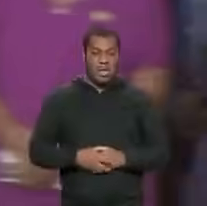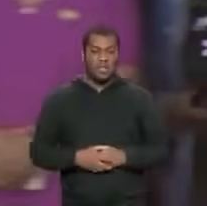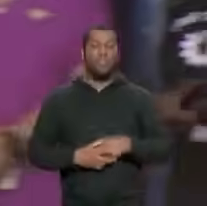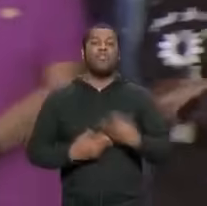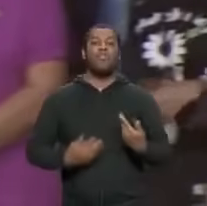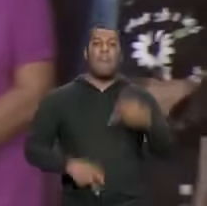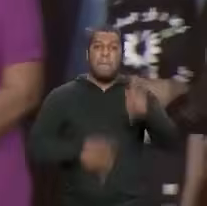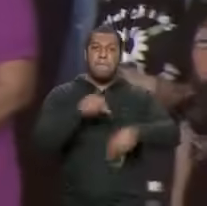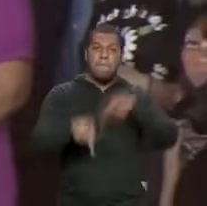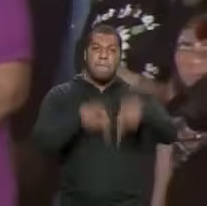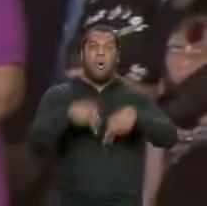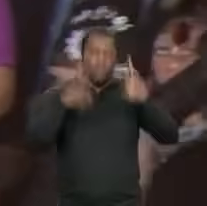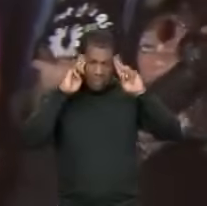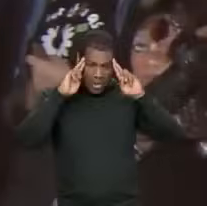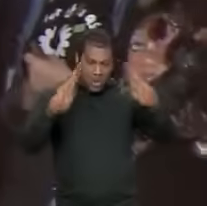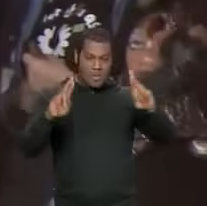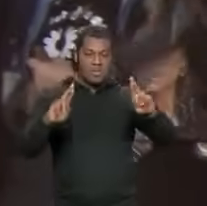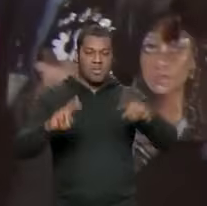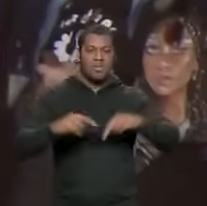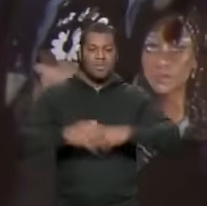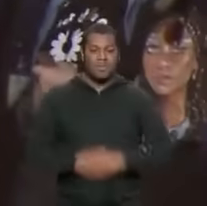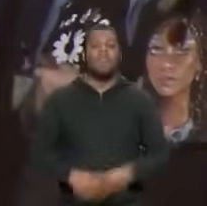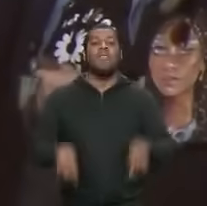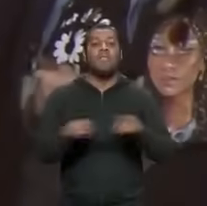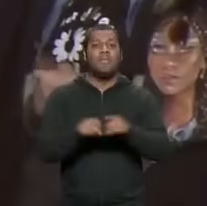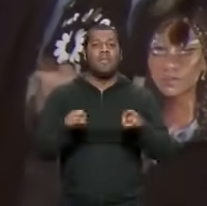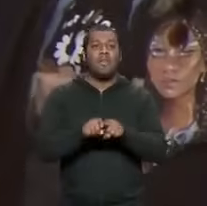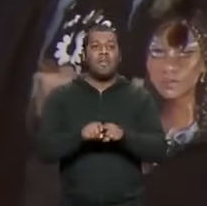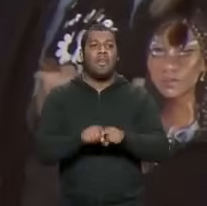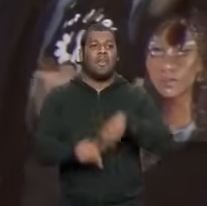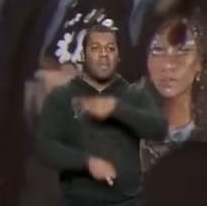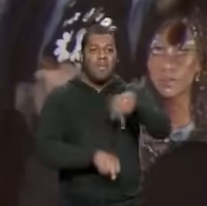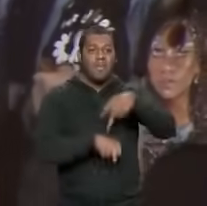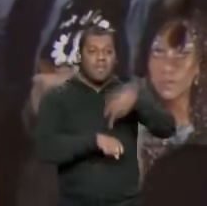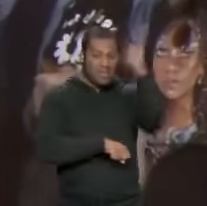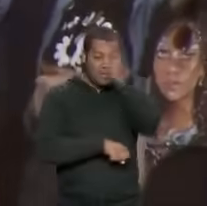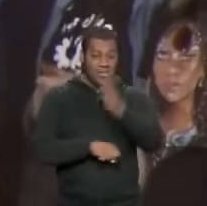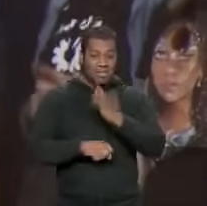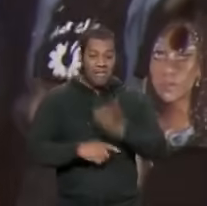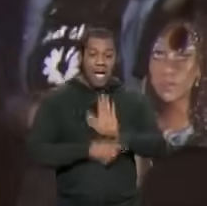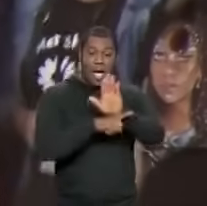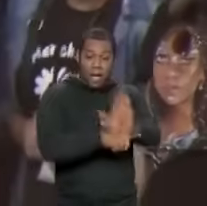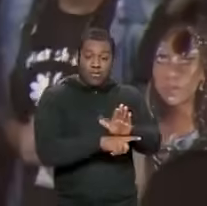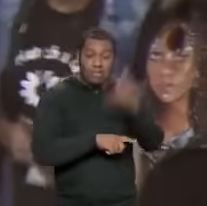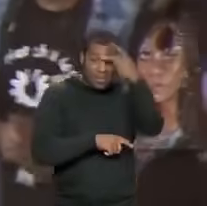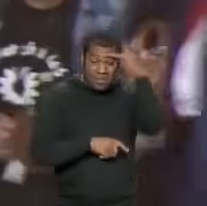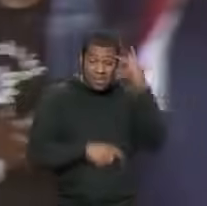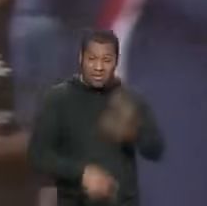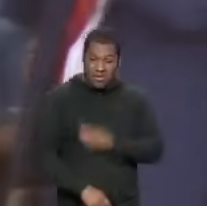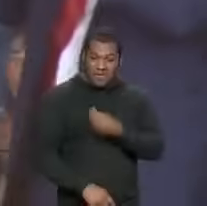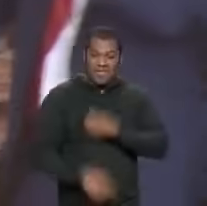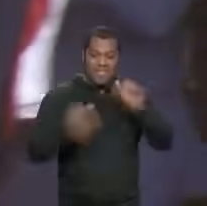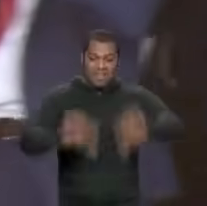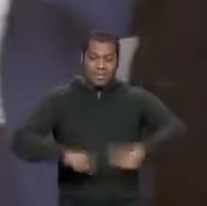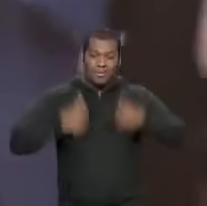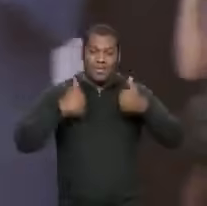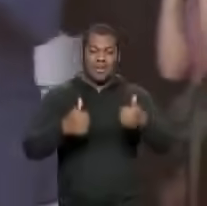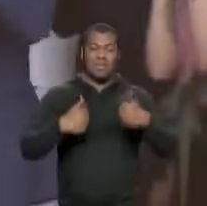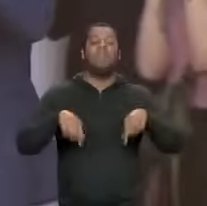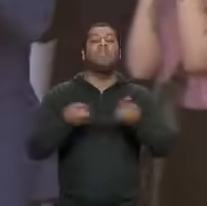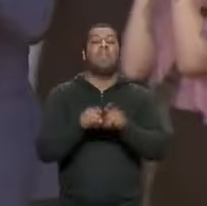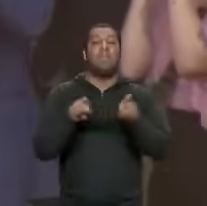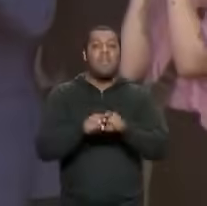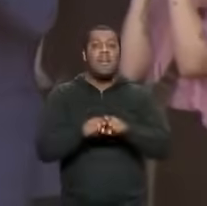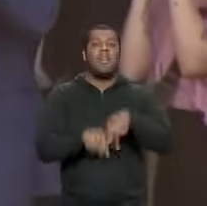seu povo com respeito que esse país tem condição de melhorar a vida de vocês que esse país pode